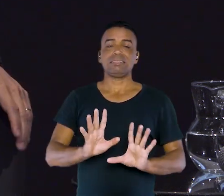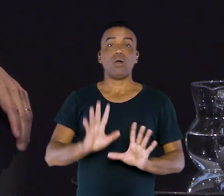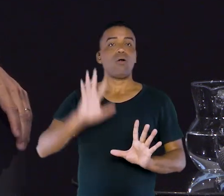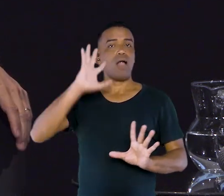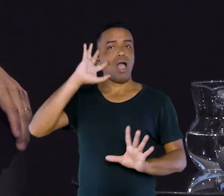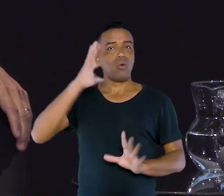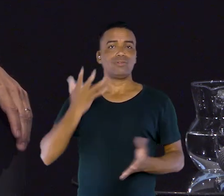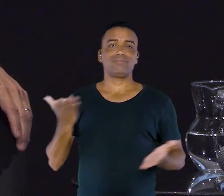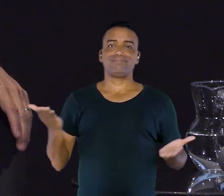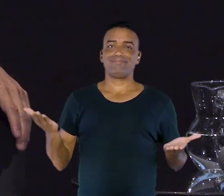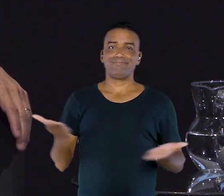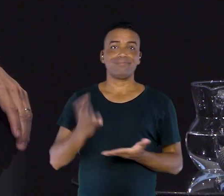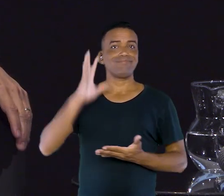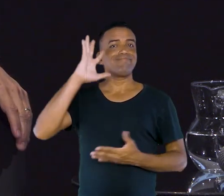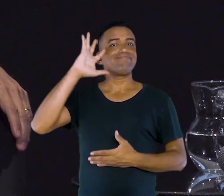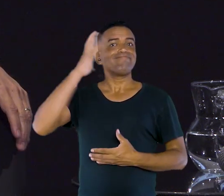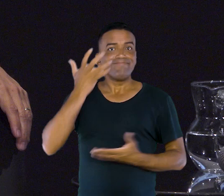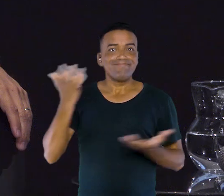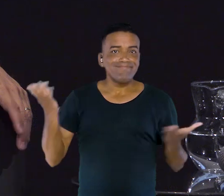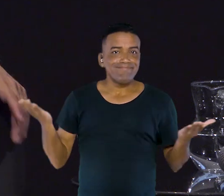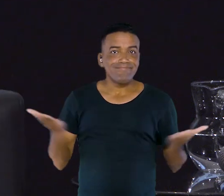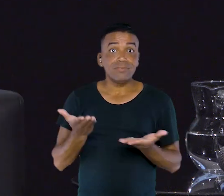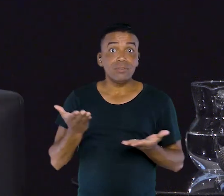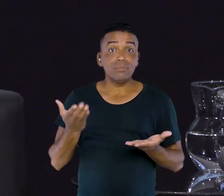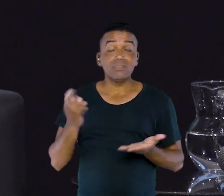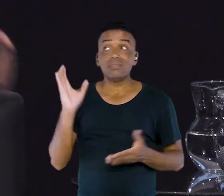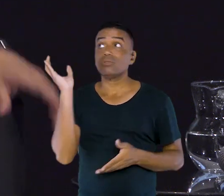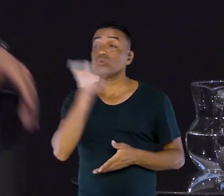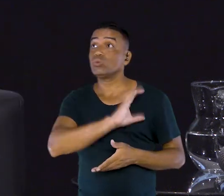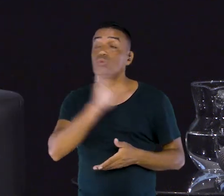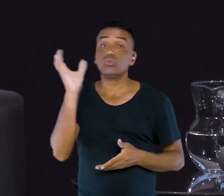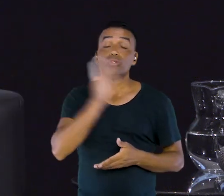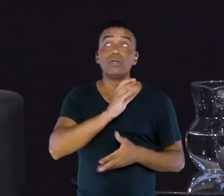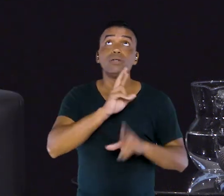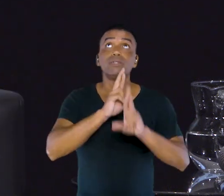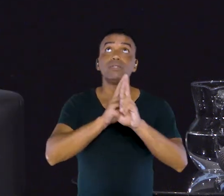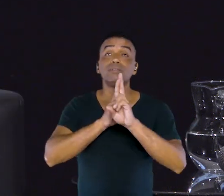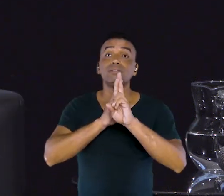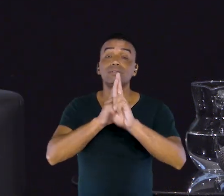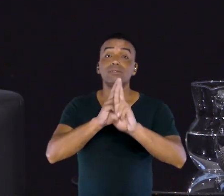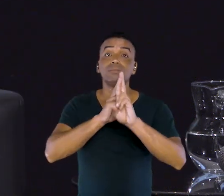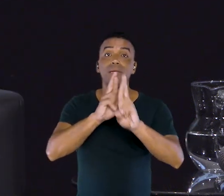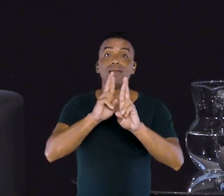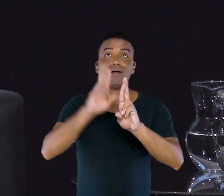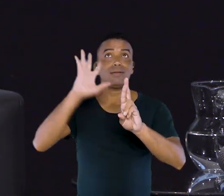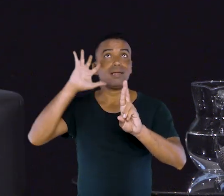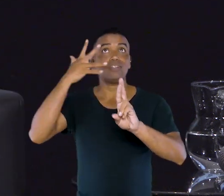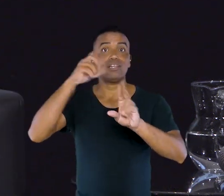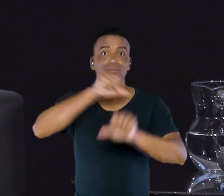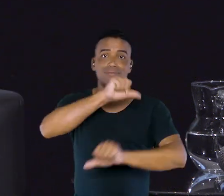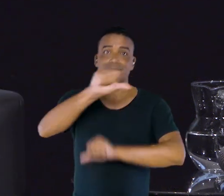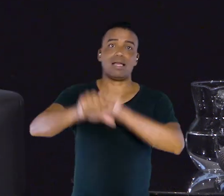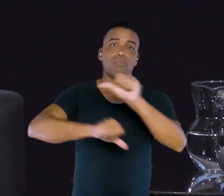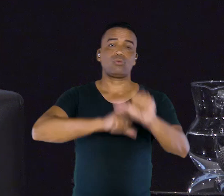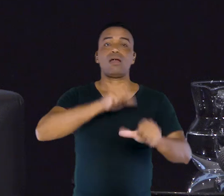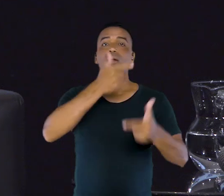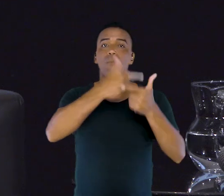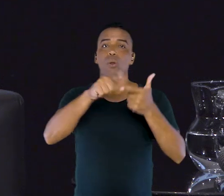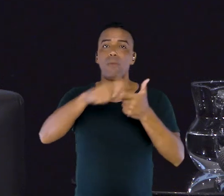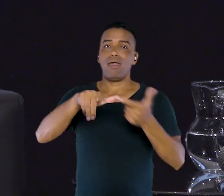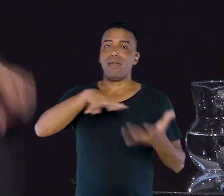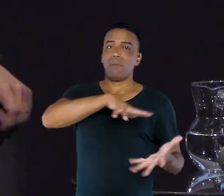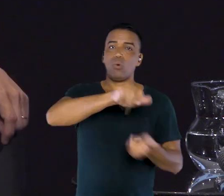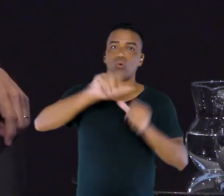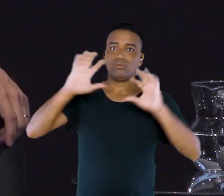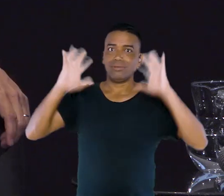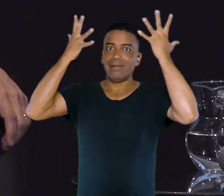fato, estão acontecendo agora. E é uma coisa que é urgente, assim, a gente tem que ter esperança, eu acho sempre, e achar que a gente vai sair dessa e resolver os problemas. Eu